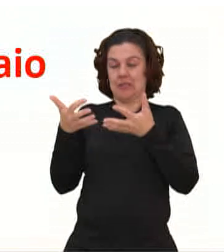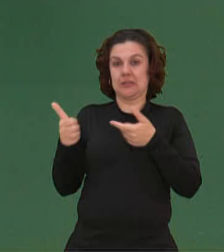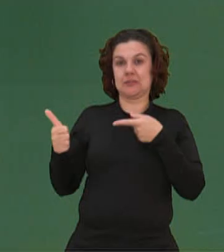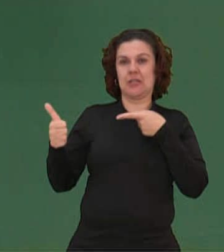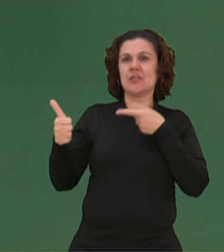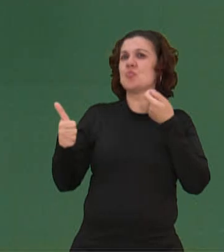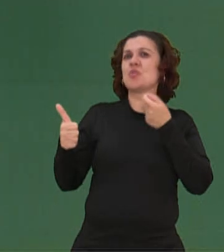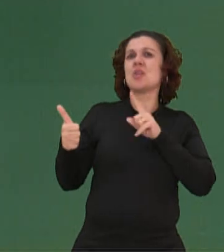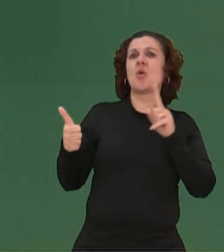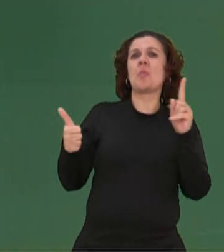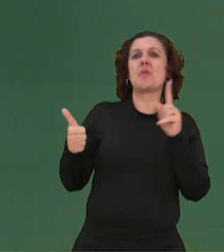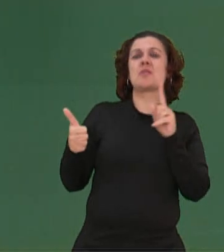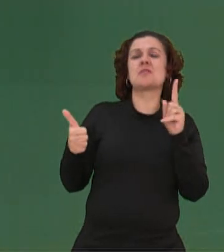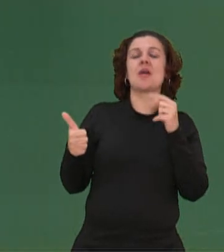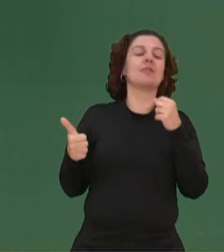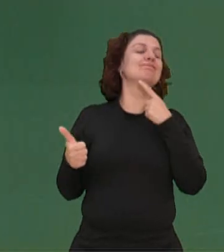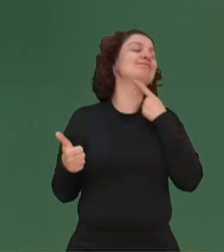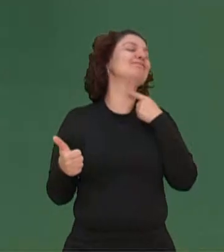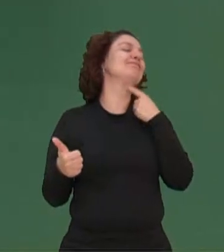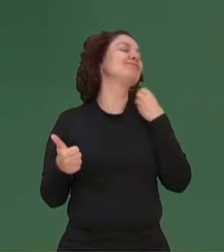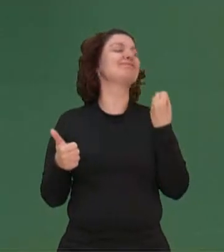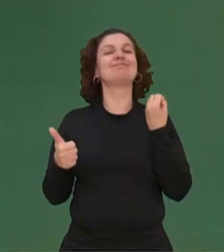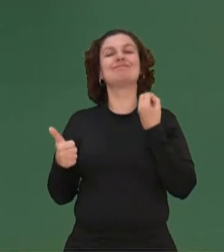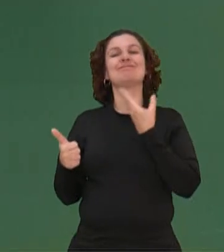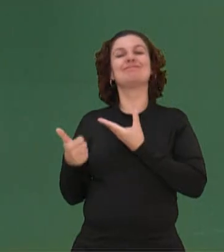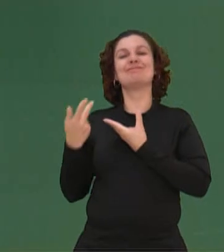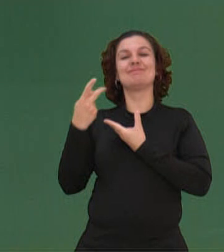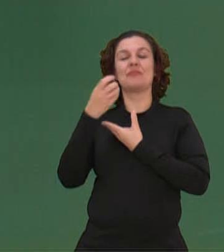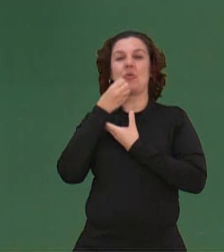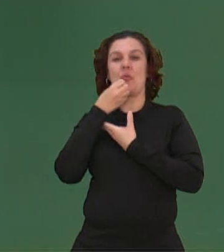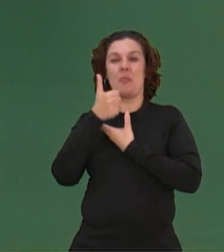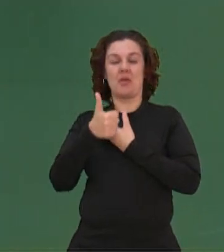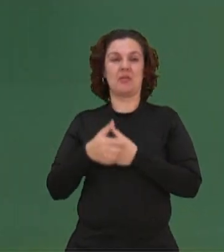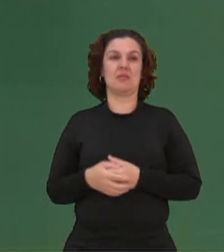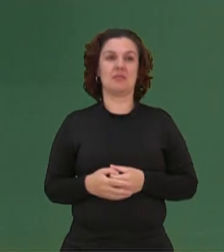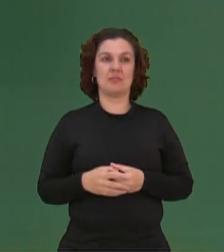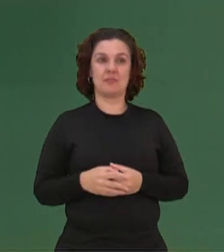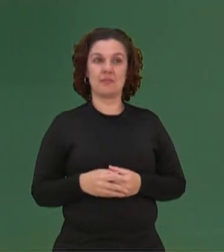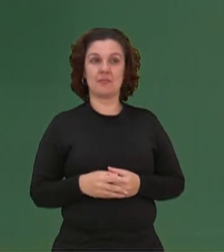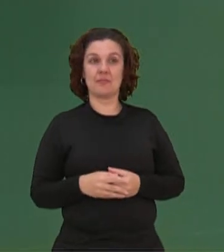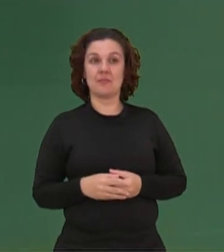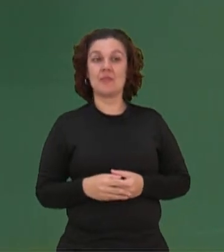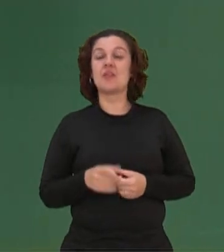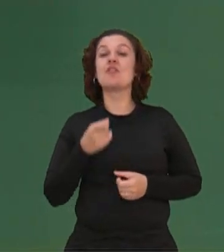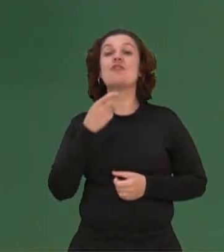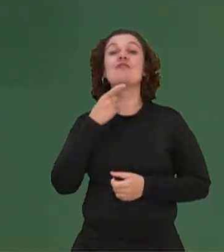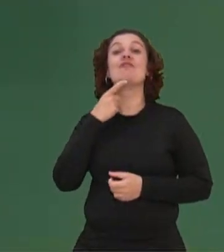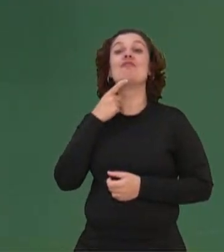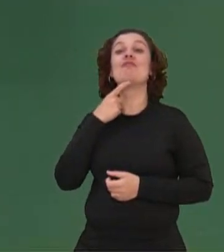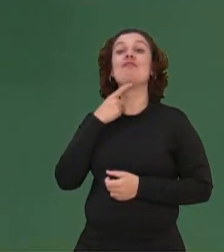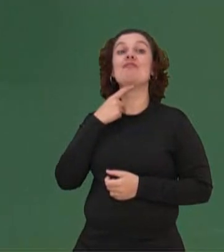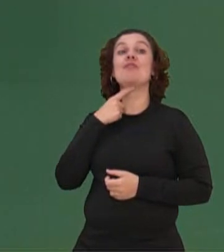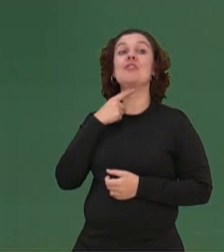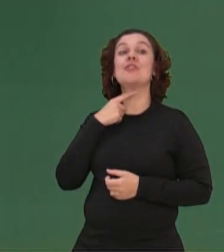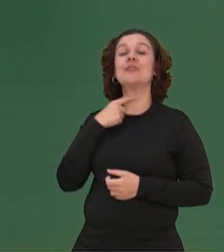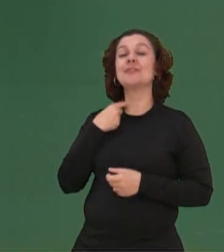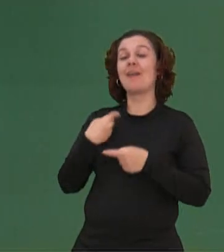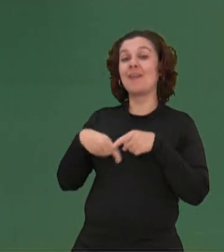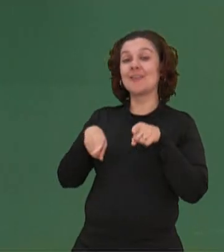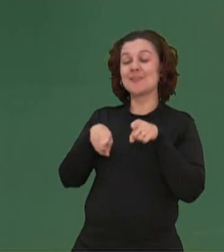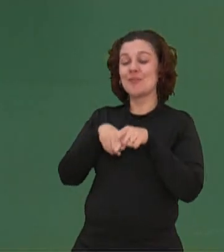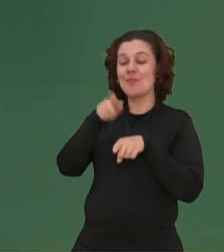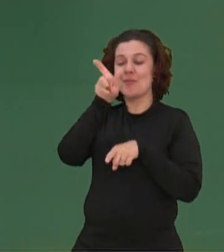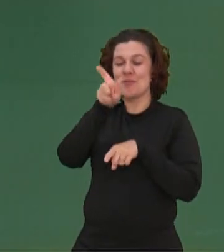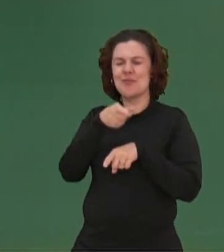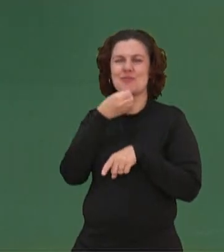algo necessário, algo que ele quis te dar para o seu bem. Essa era a propaganda. Por vontade e bondade do